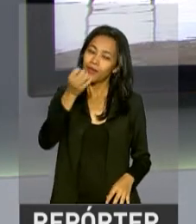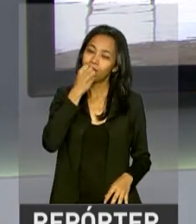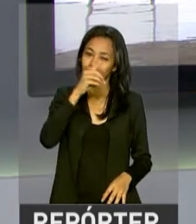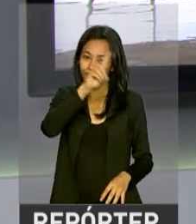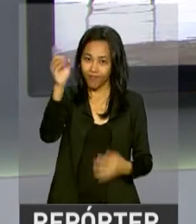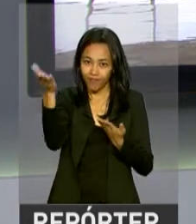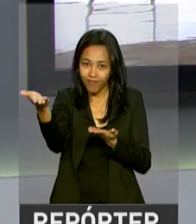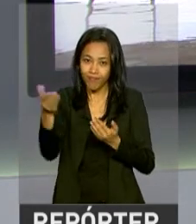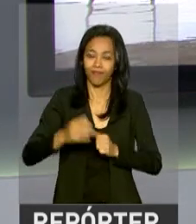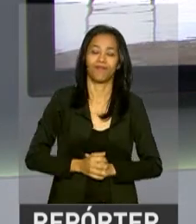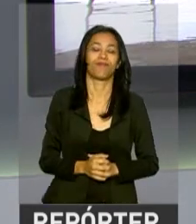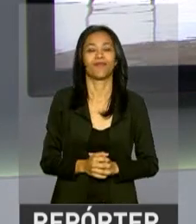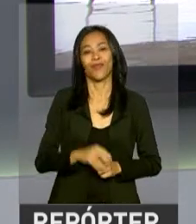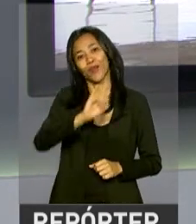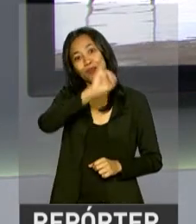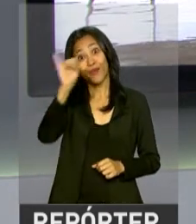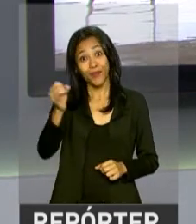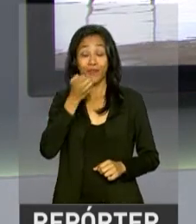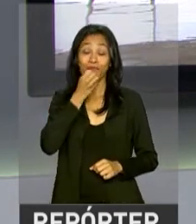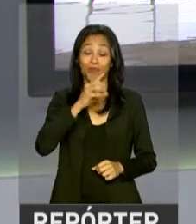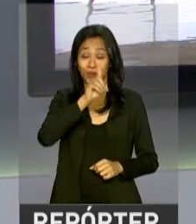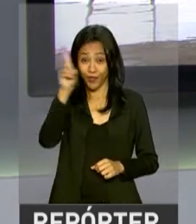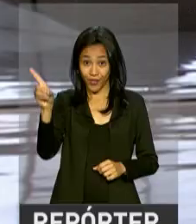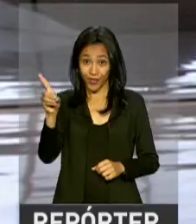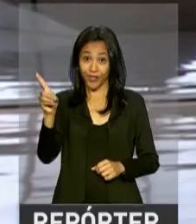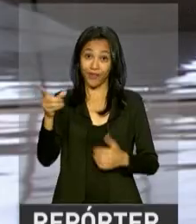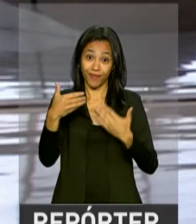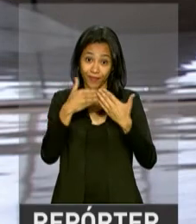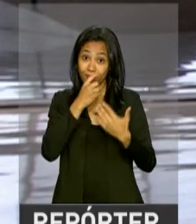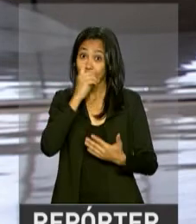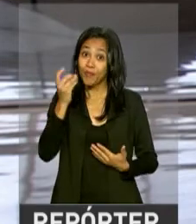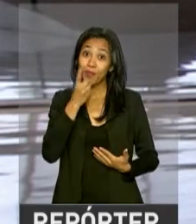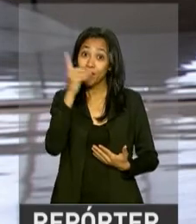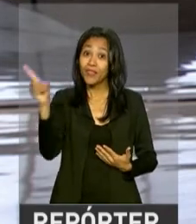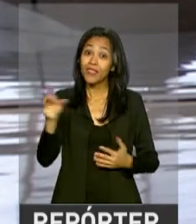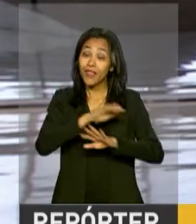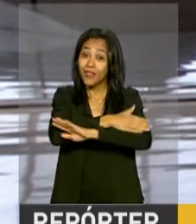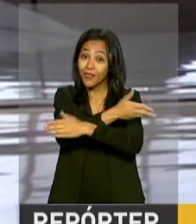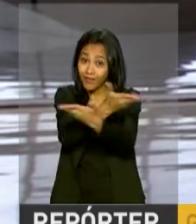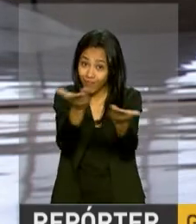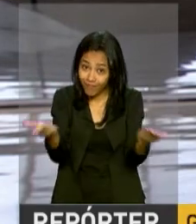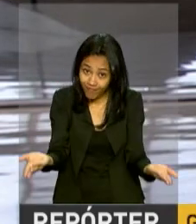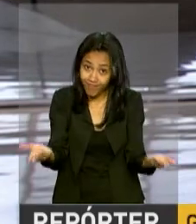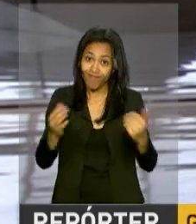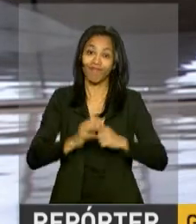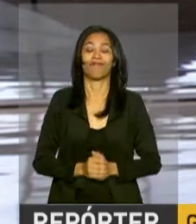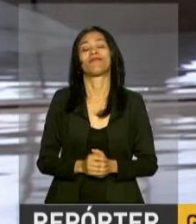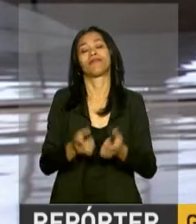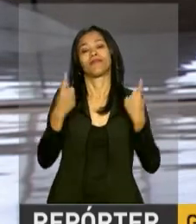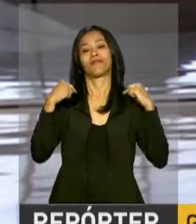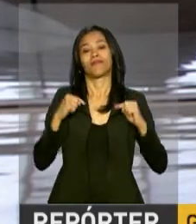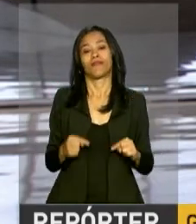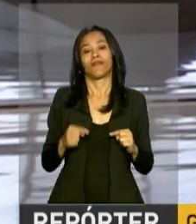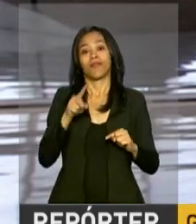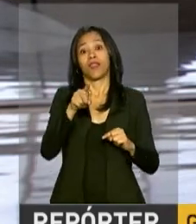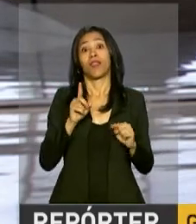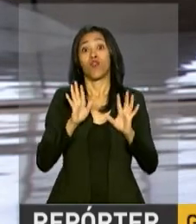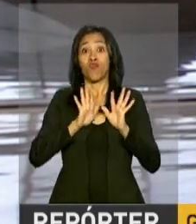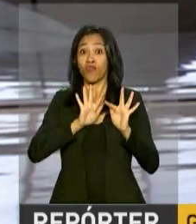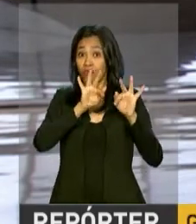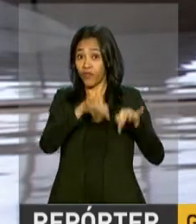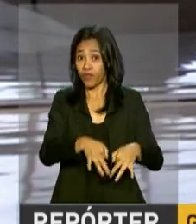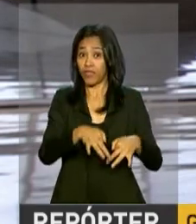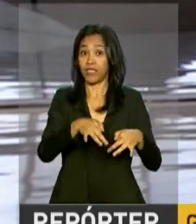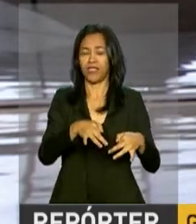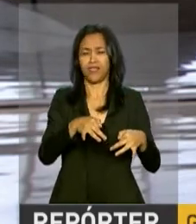você olá thaíssa bom dia um bom dia a todos bom falando aí um pouco do fim da greve dos